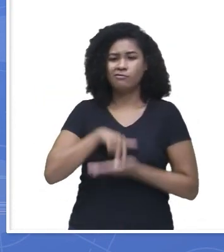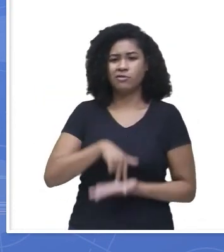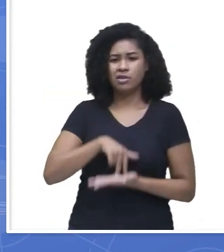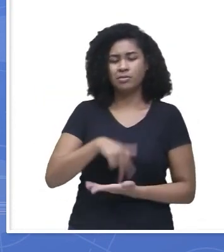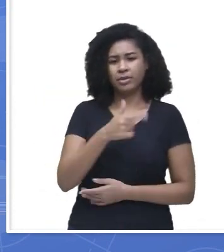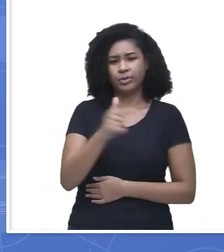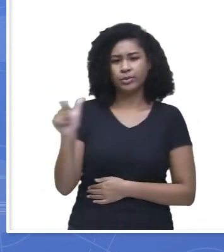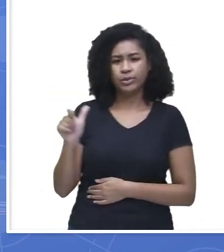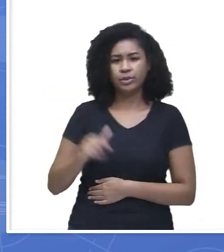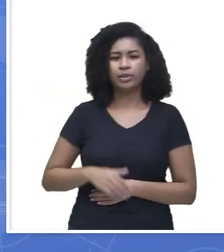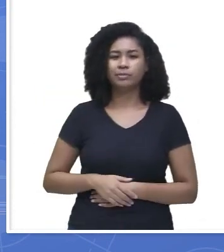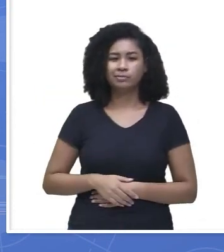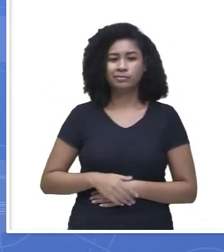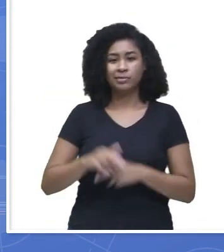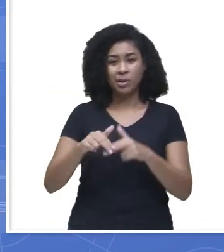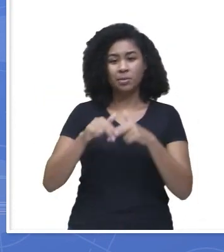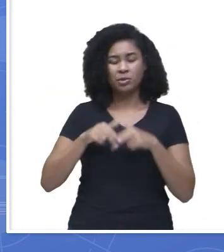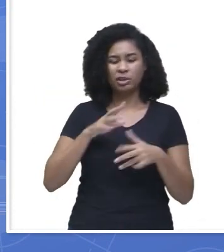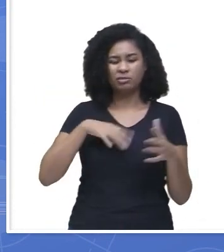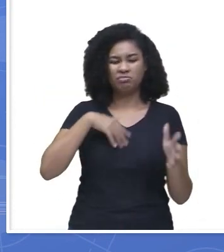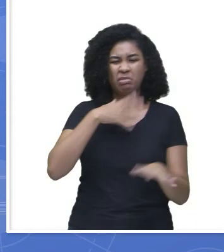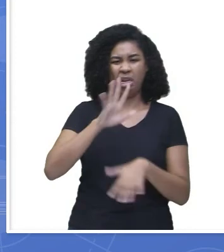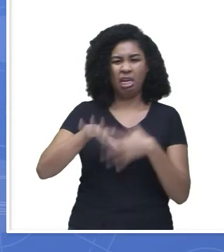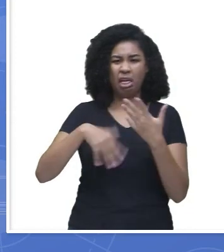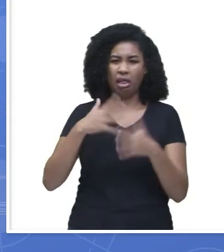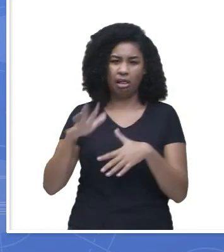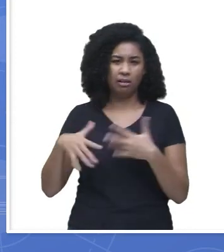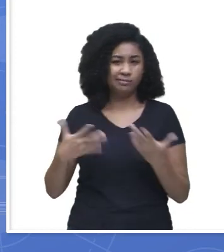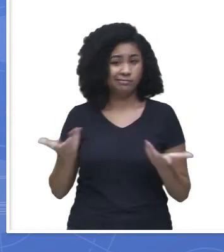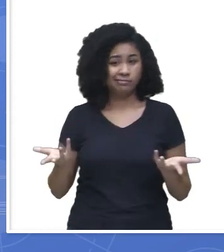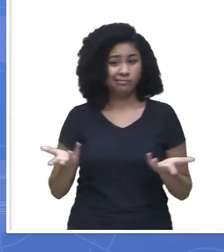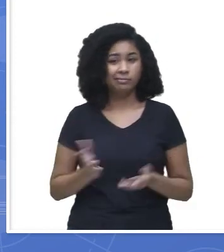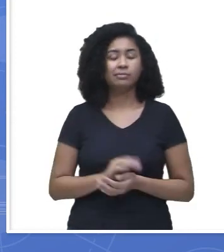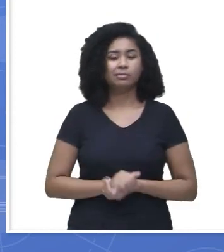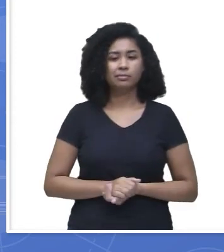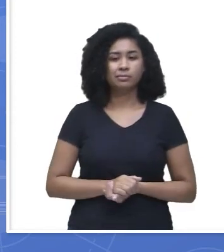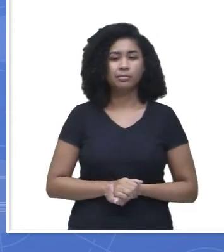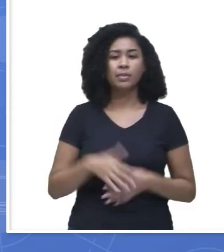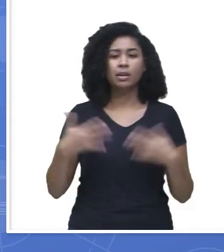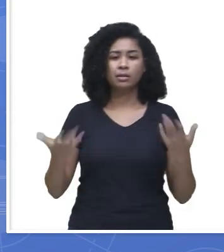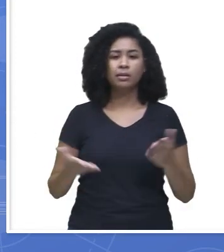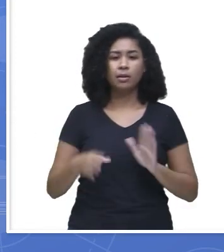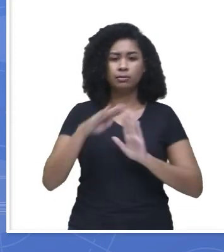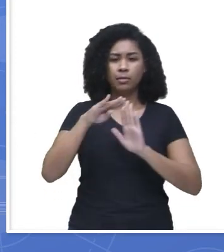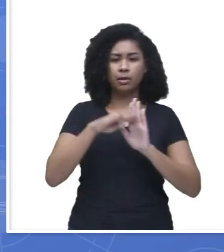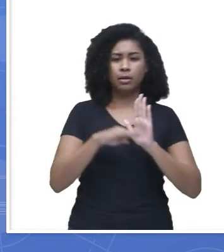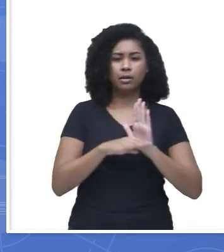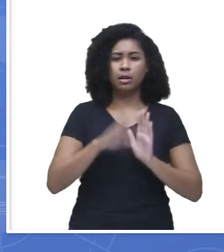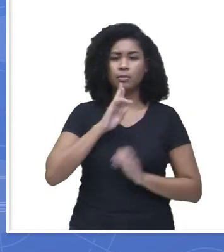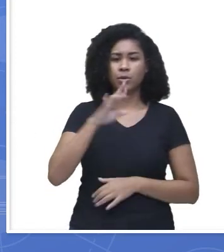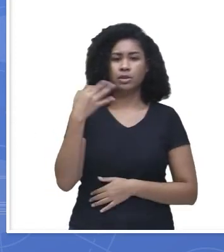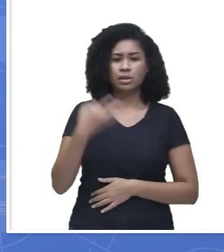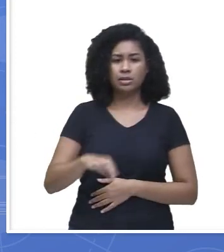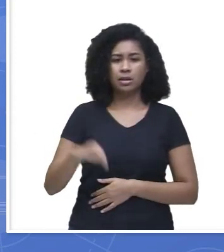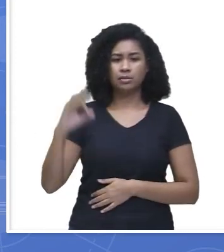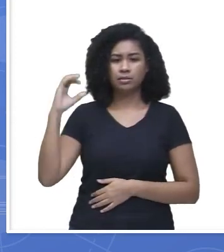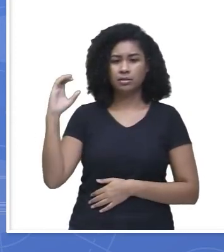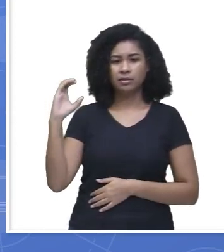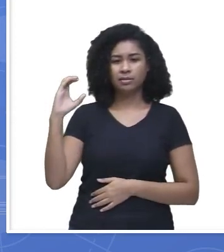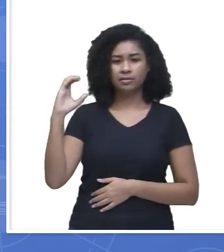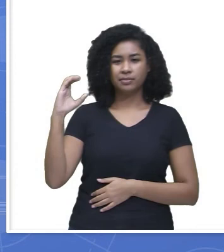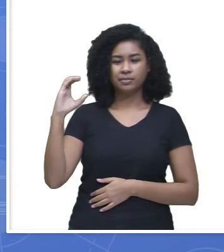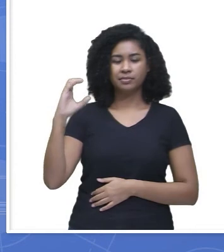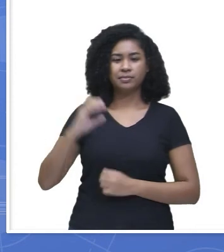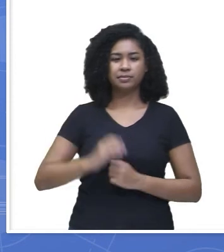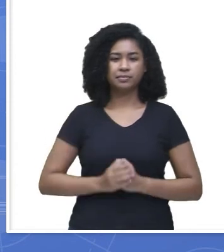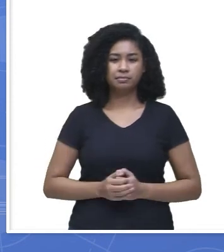que isso foi um facilitador para desorganizar o processo revolucionário. Então, nas nossas alternativas, a alternativa correta, a letra C,